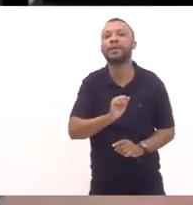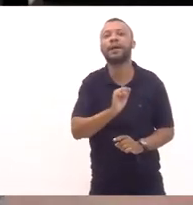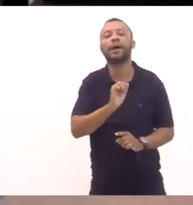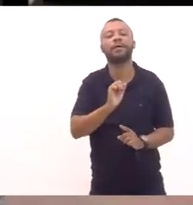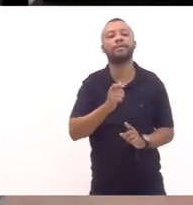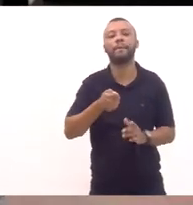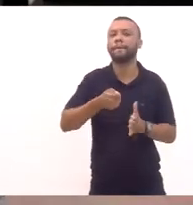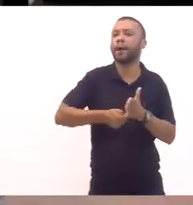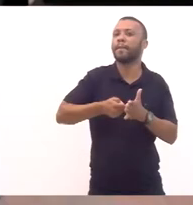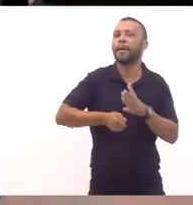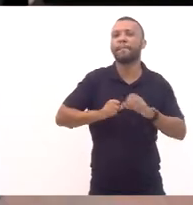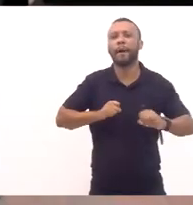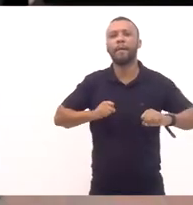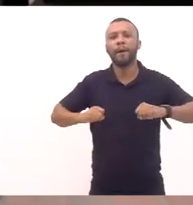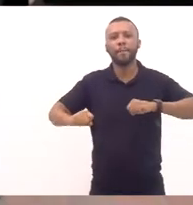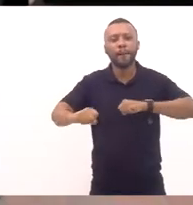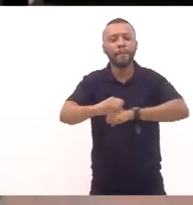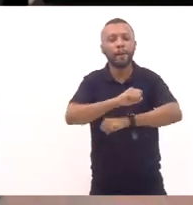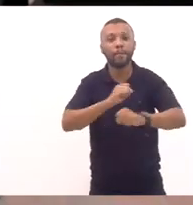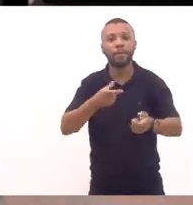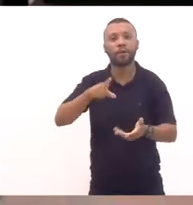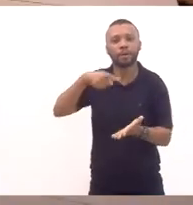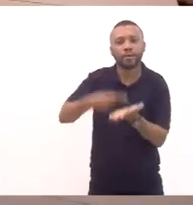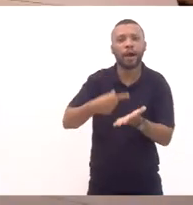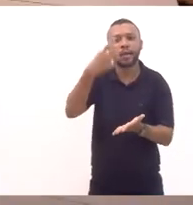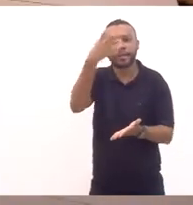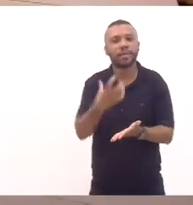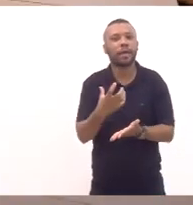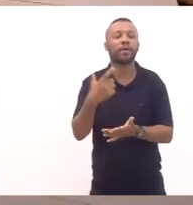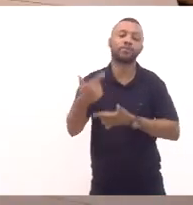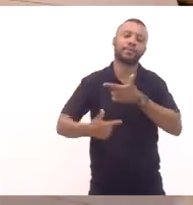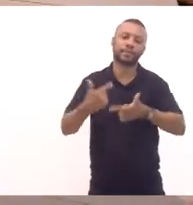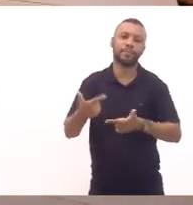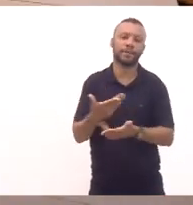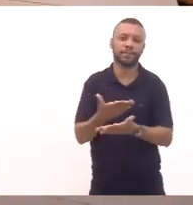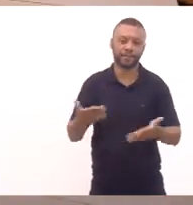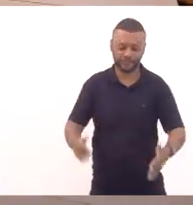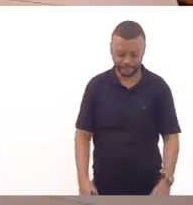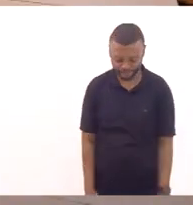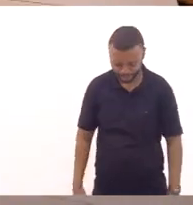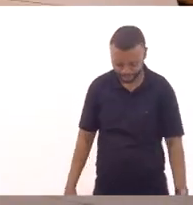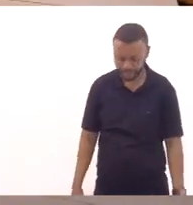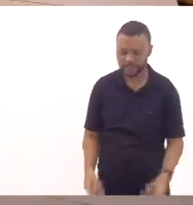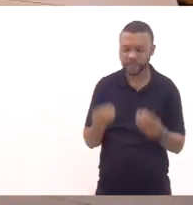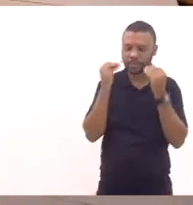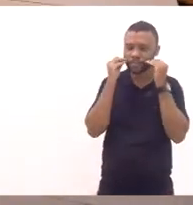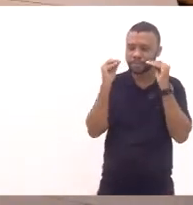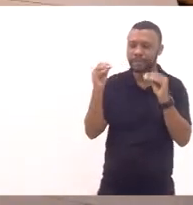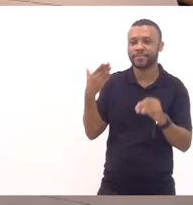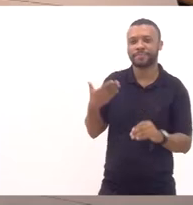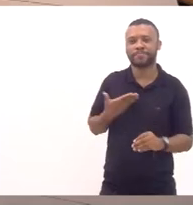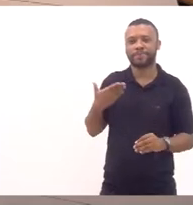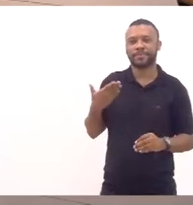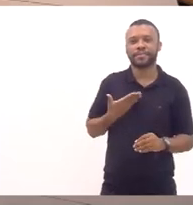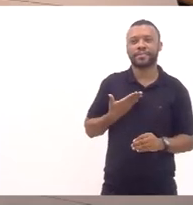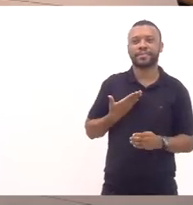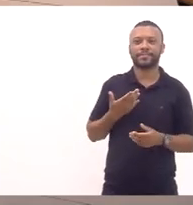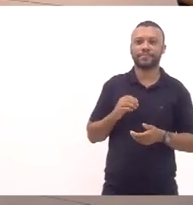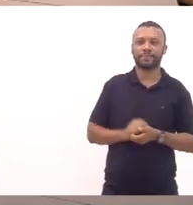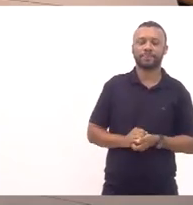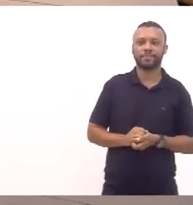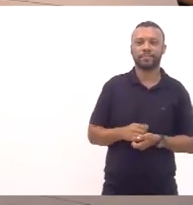conheço a competência e a seriedade do trabalho dela. Obrigada, Lana. Beijo, companheira. Bom, a